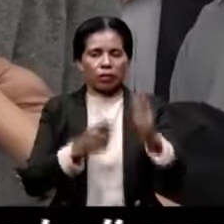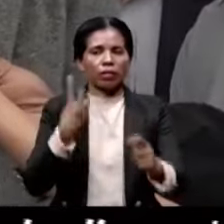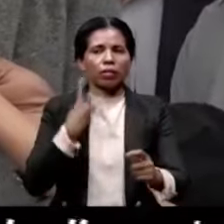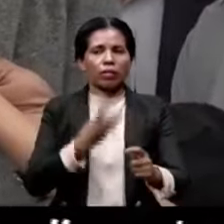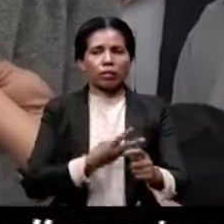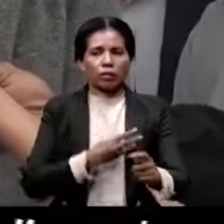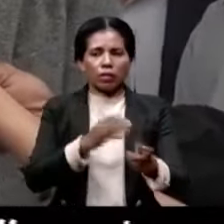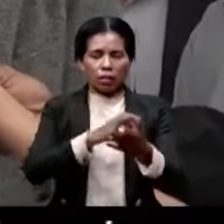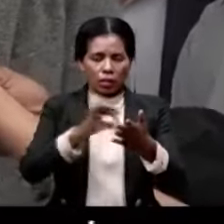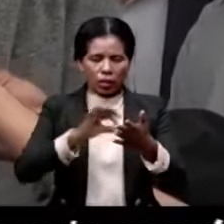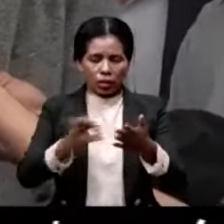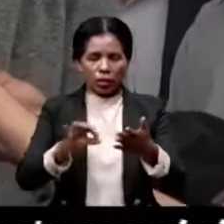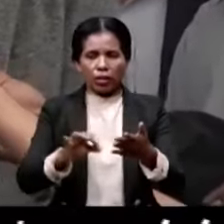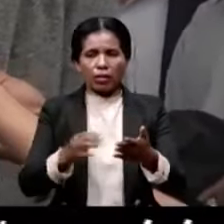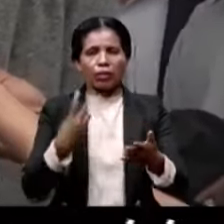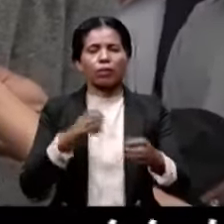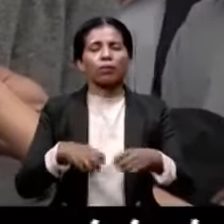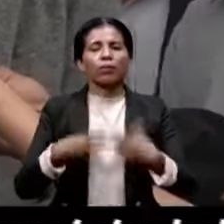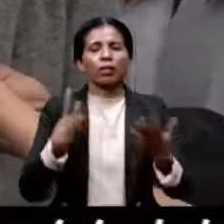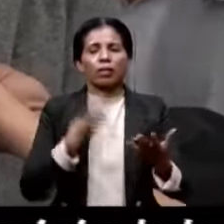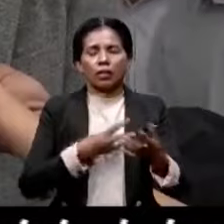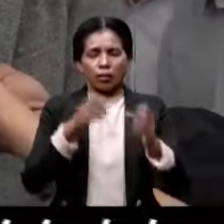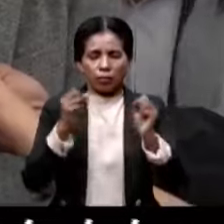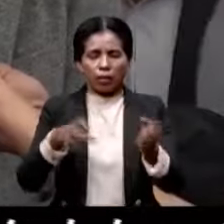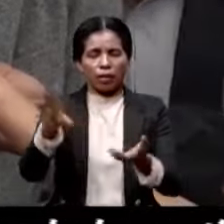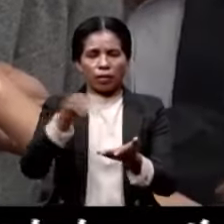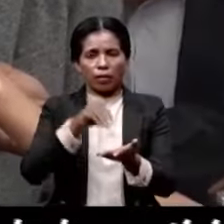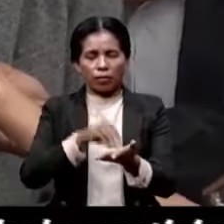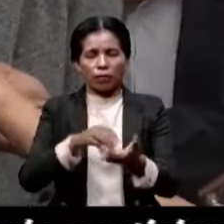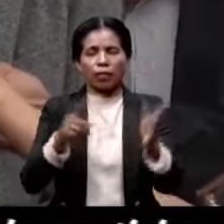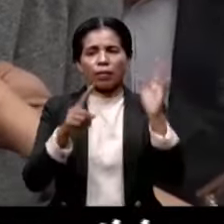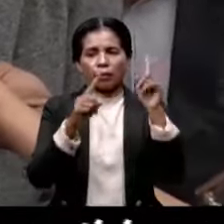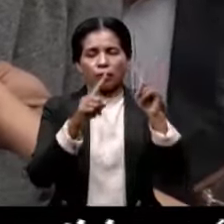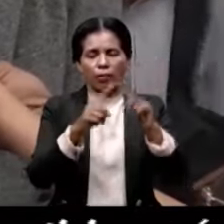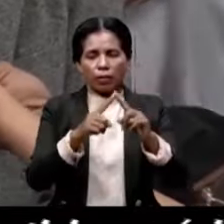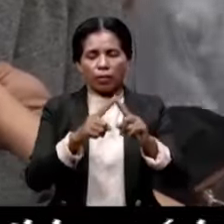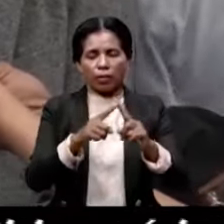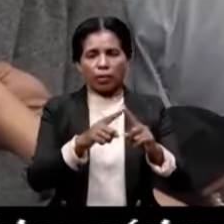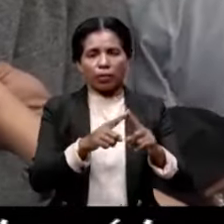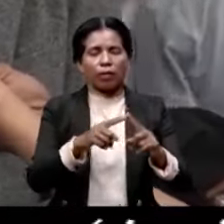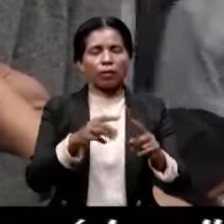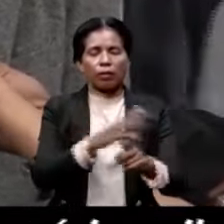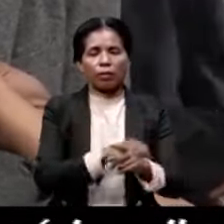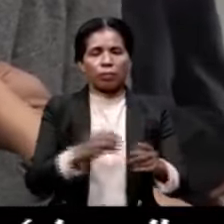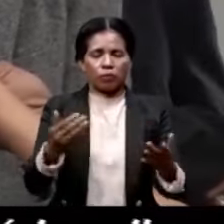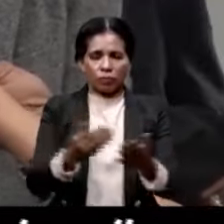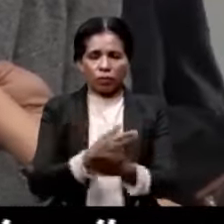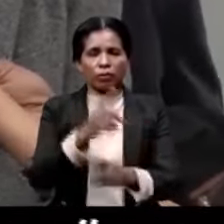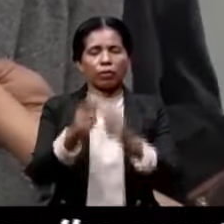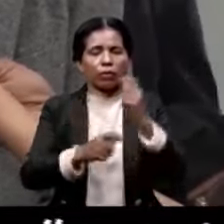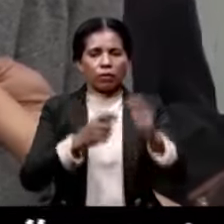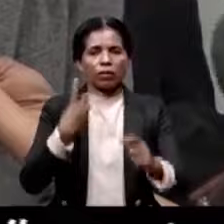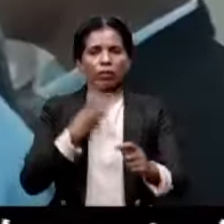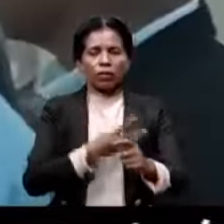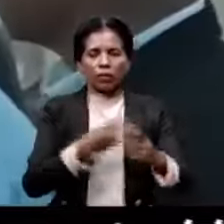está fazendo aquele surtão. Então, no site, também adapta para a modernização e avanços de tecnologia que está aí.